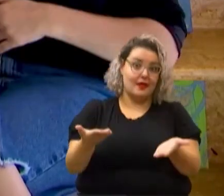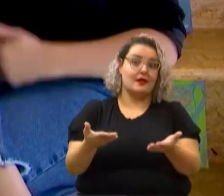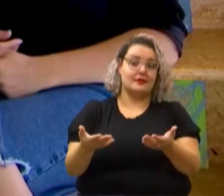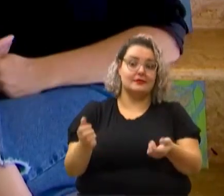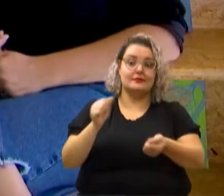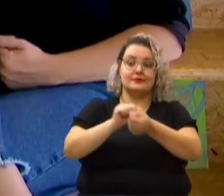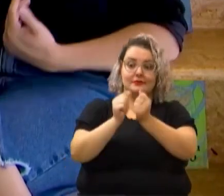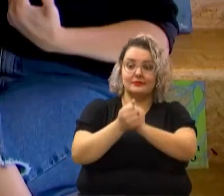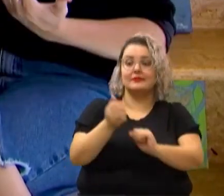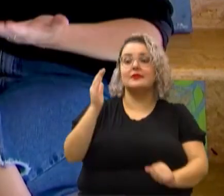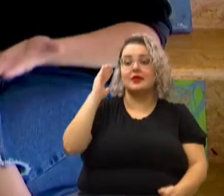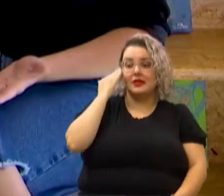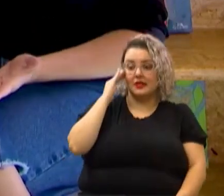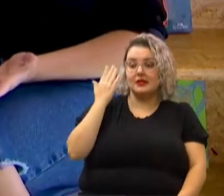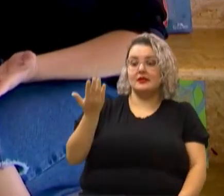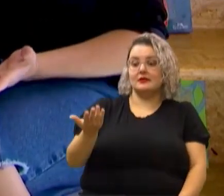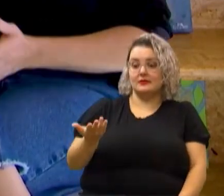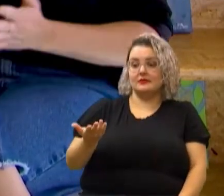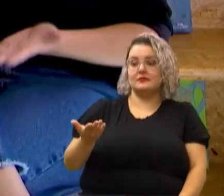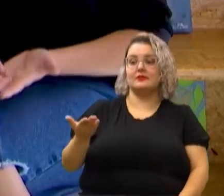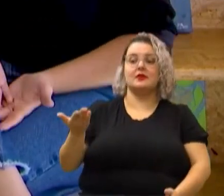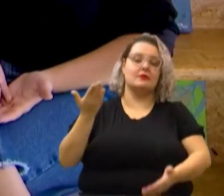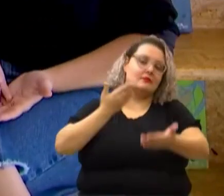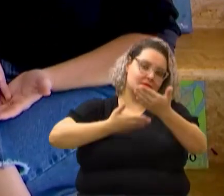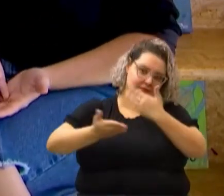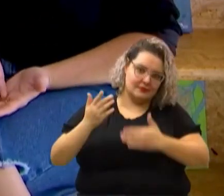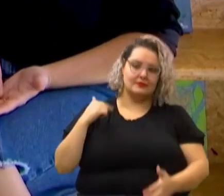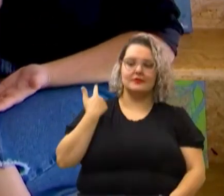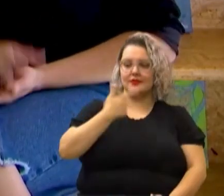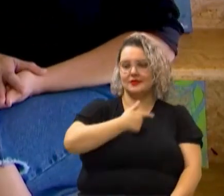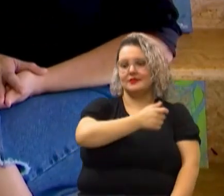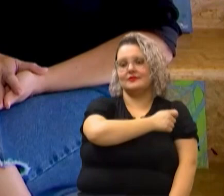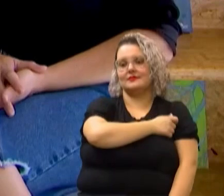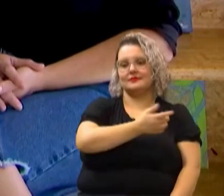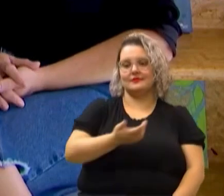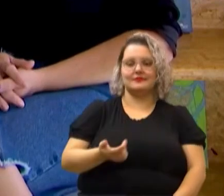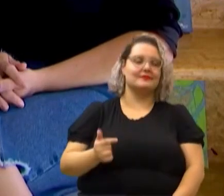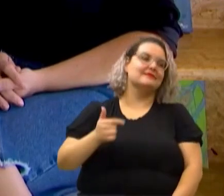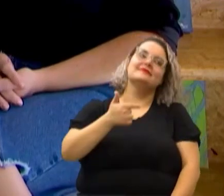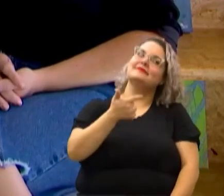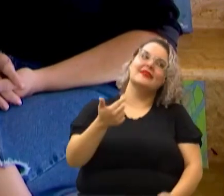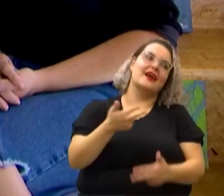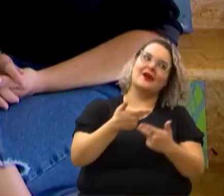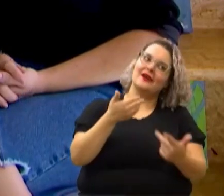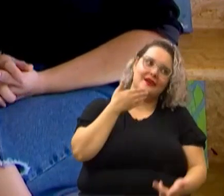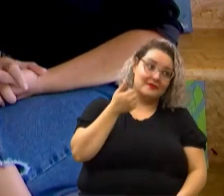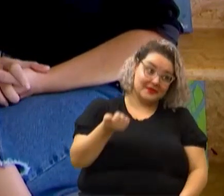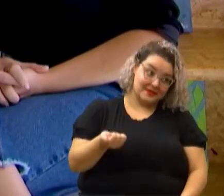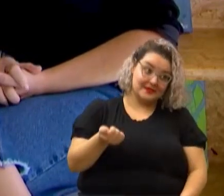interar delas né para poder partilhar isso com os nossos estudantes